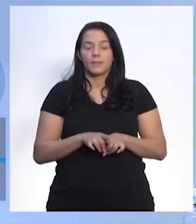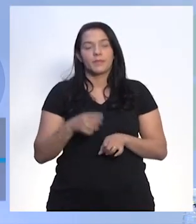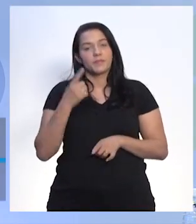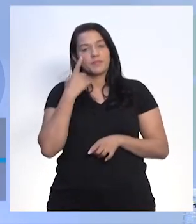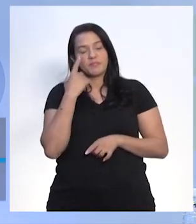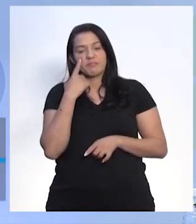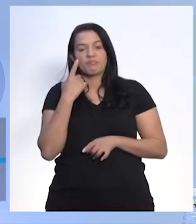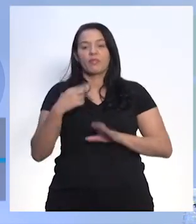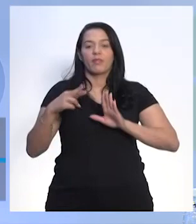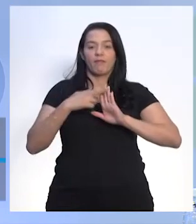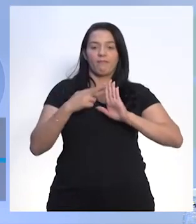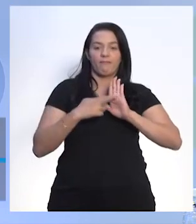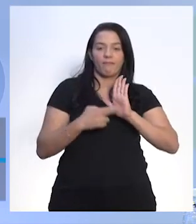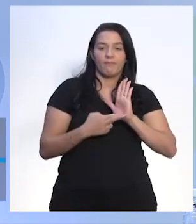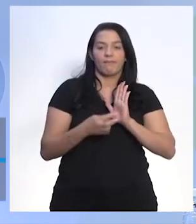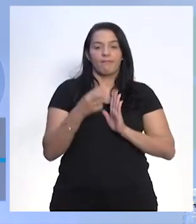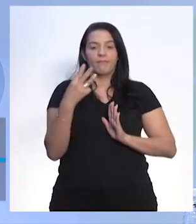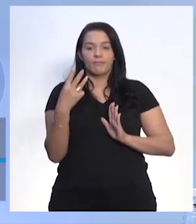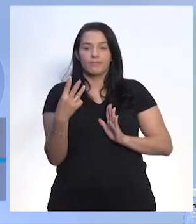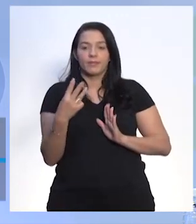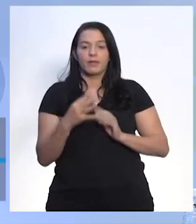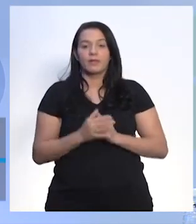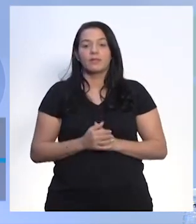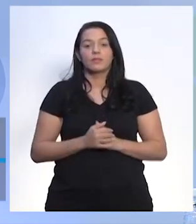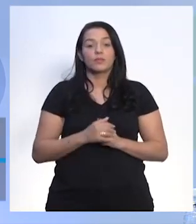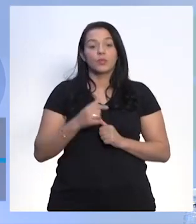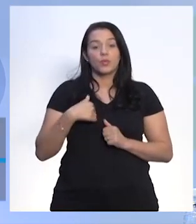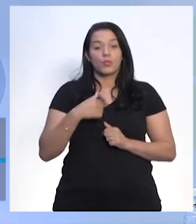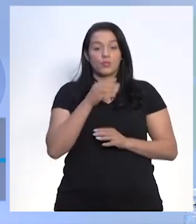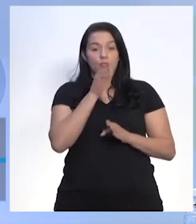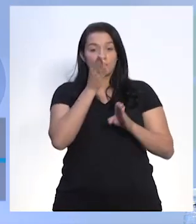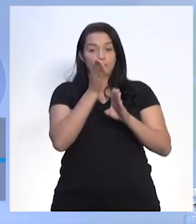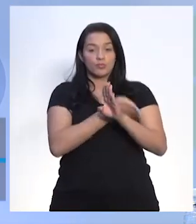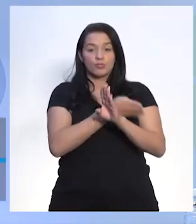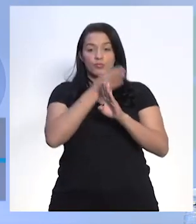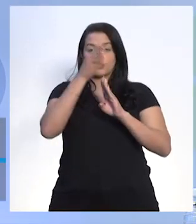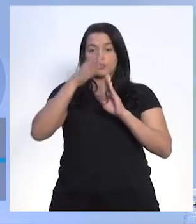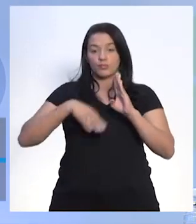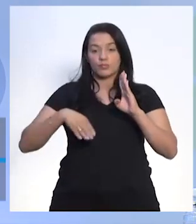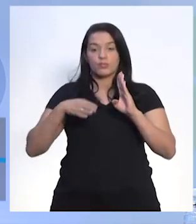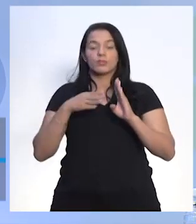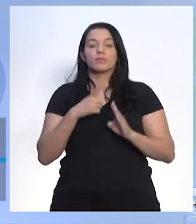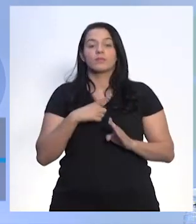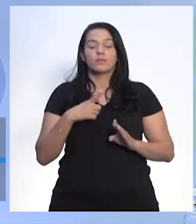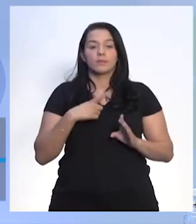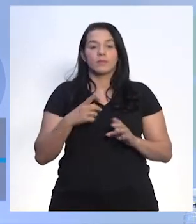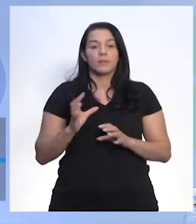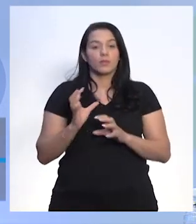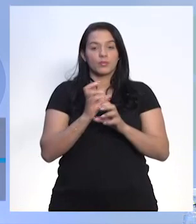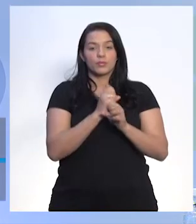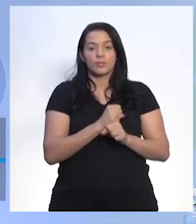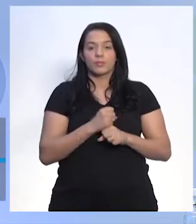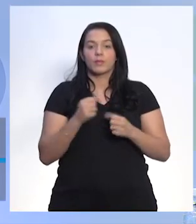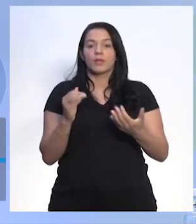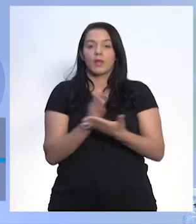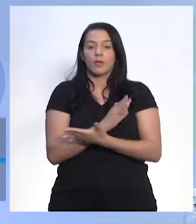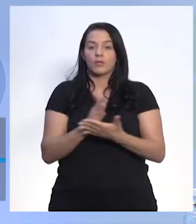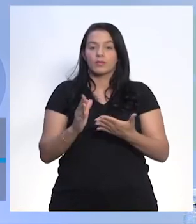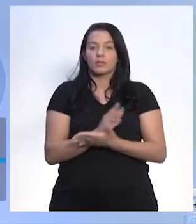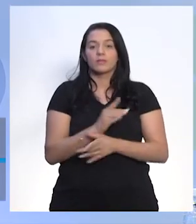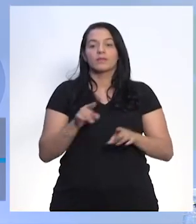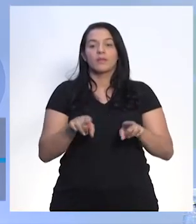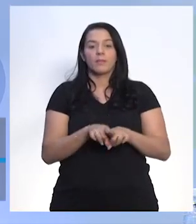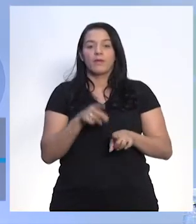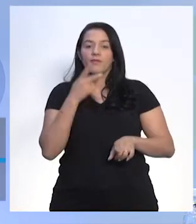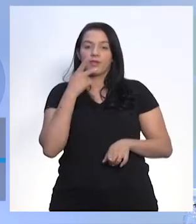3, proporcionalidade entre os lados, né? Então, todas essas ideias como... E aí, ó, acho que alguns comentários sobre Pitágoras,